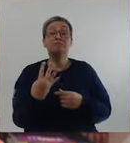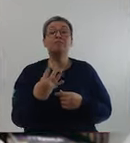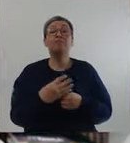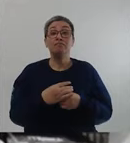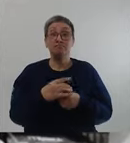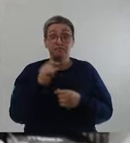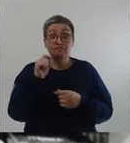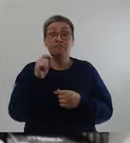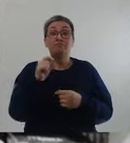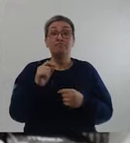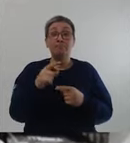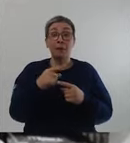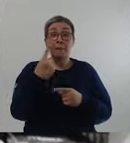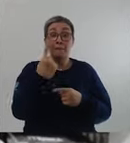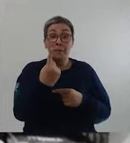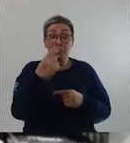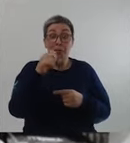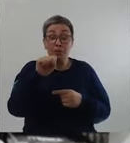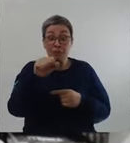1874.